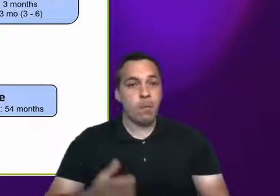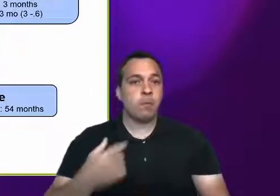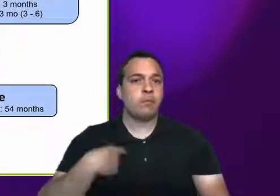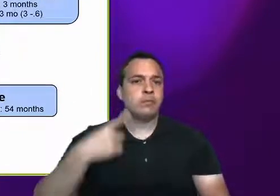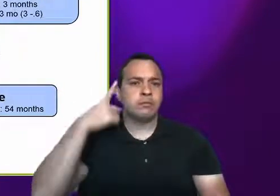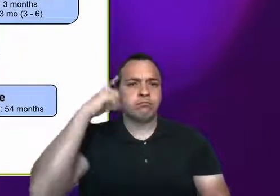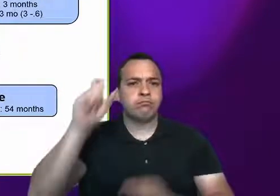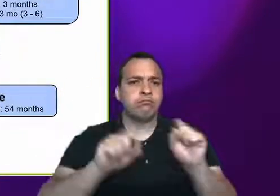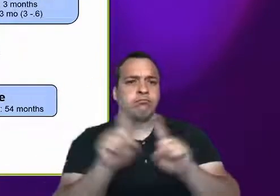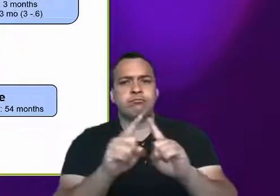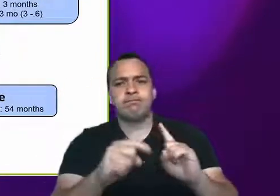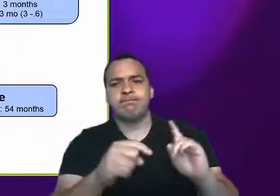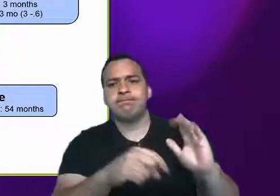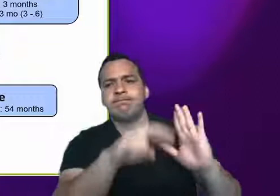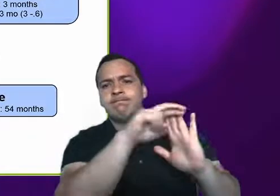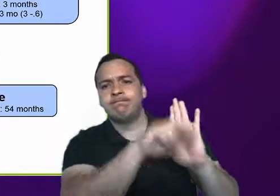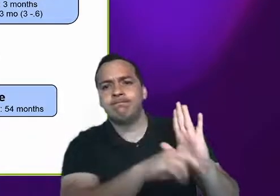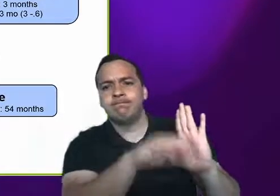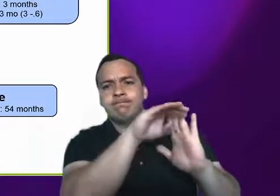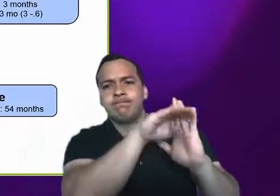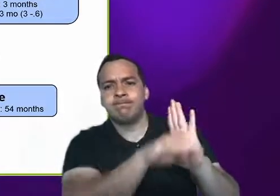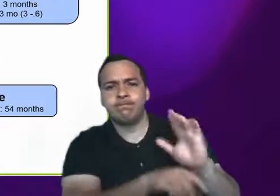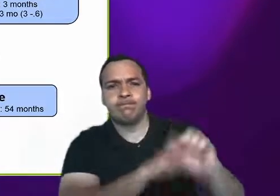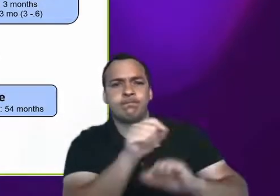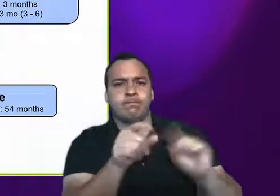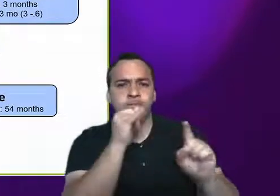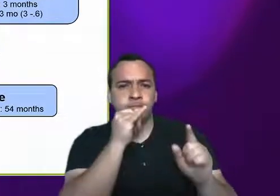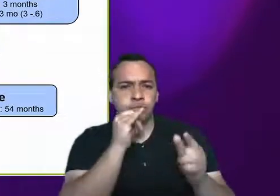Portanto, criamos um protocolo